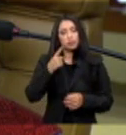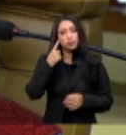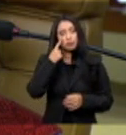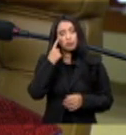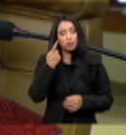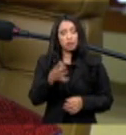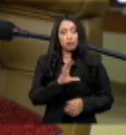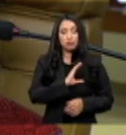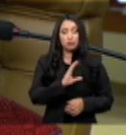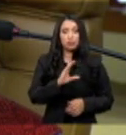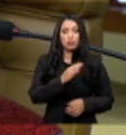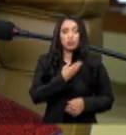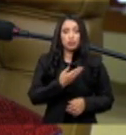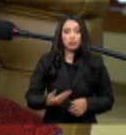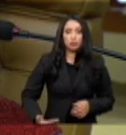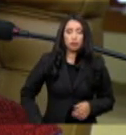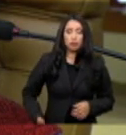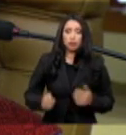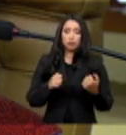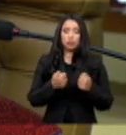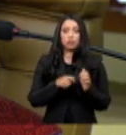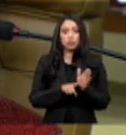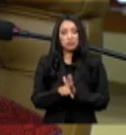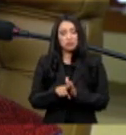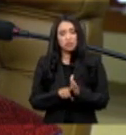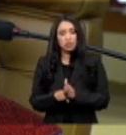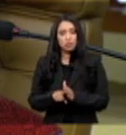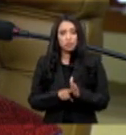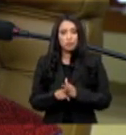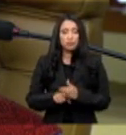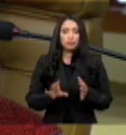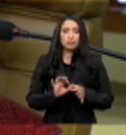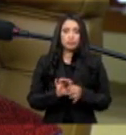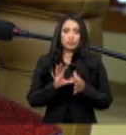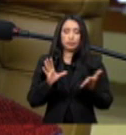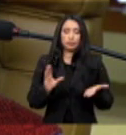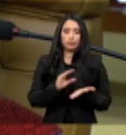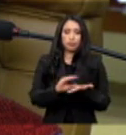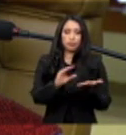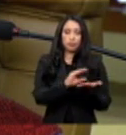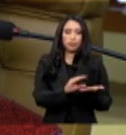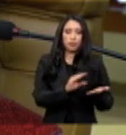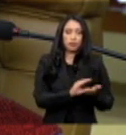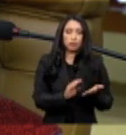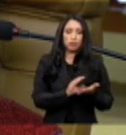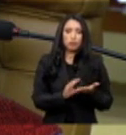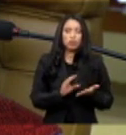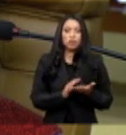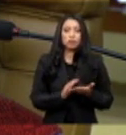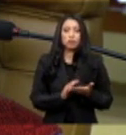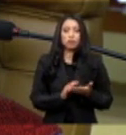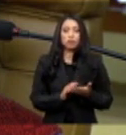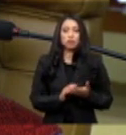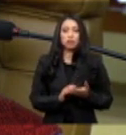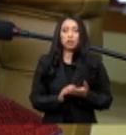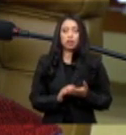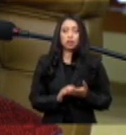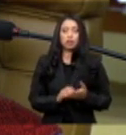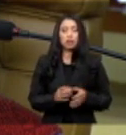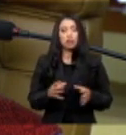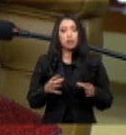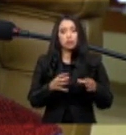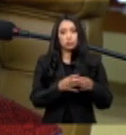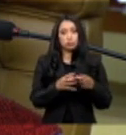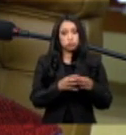sem finalidade de fiscalização, e ainda que permitiria a realização de investimentos pelas concessionárias em malhas de interesse